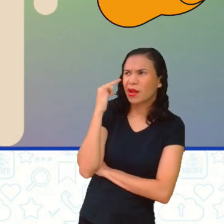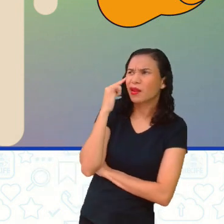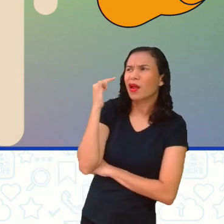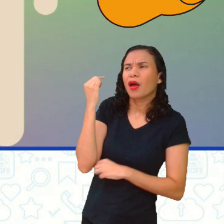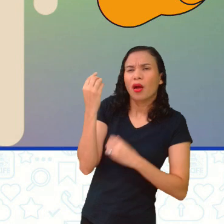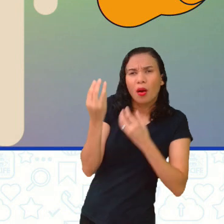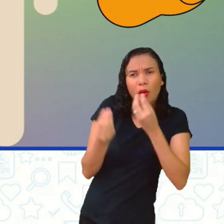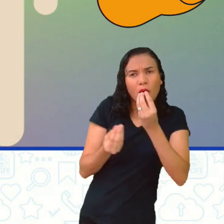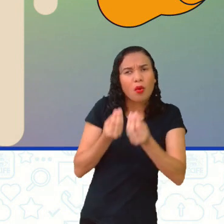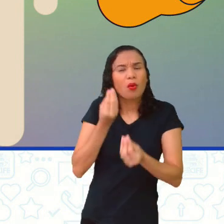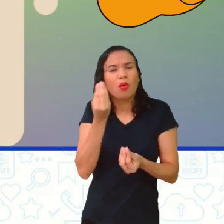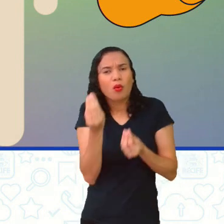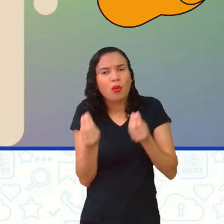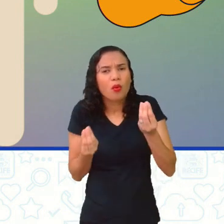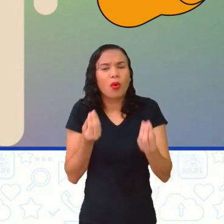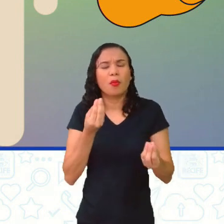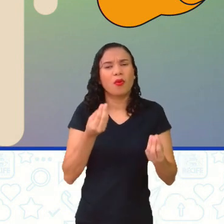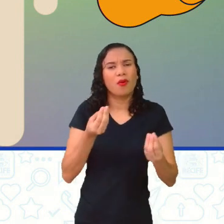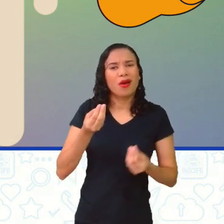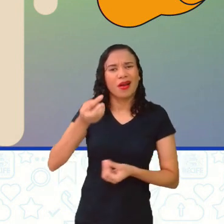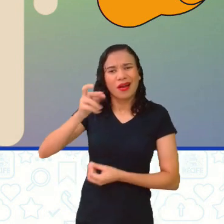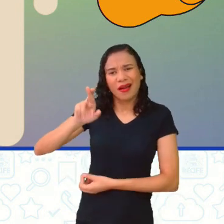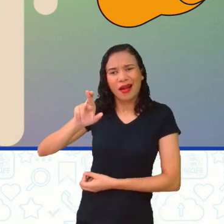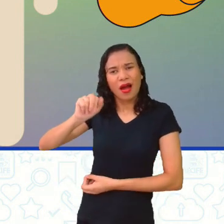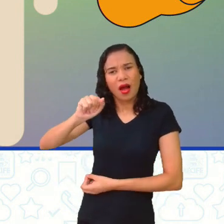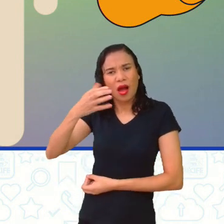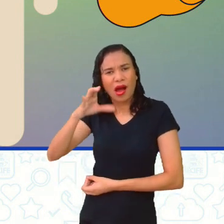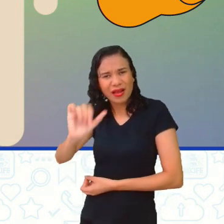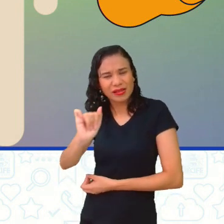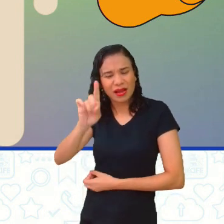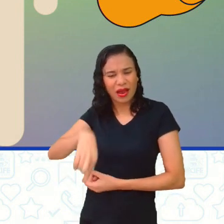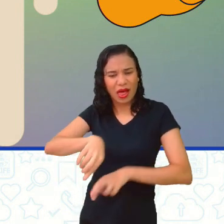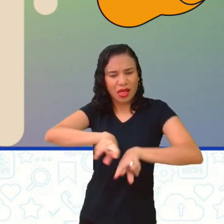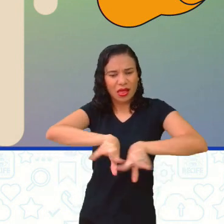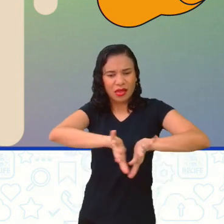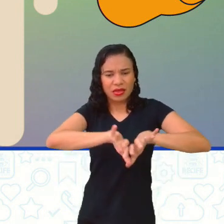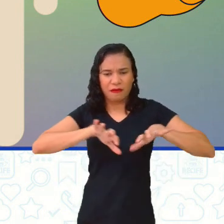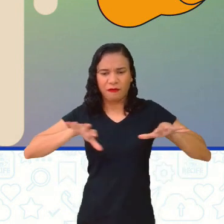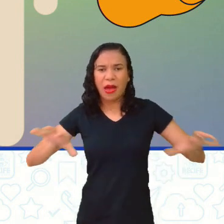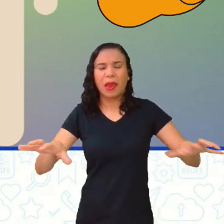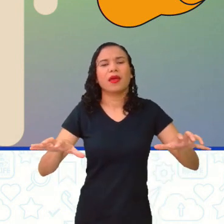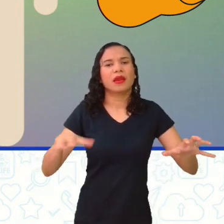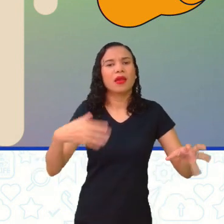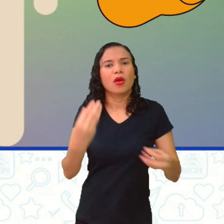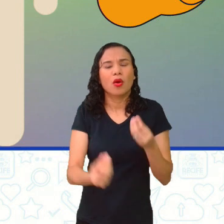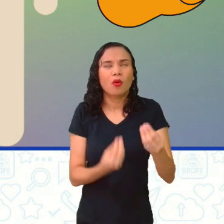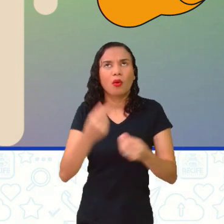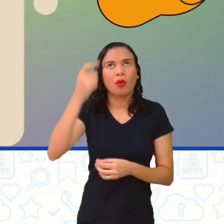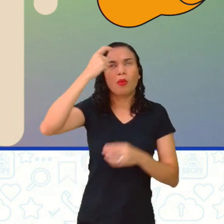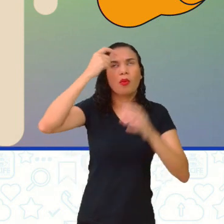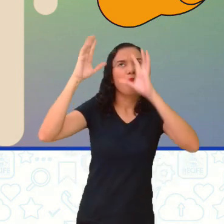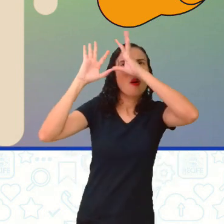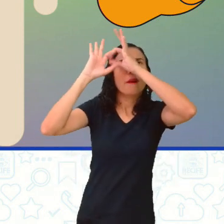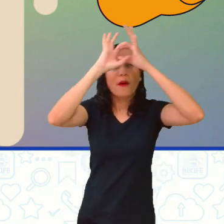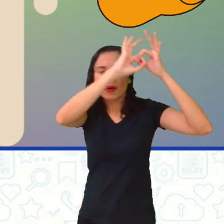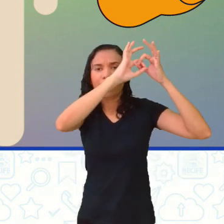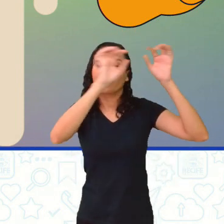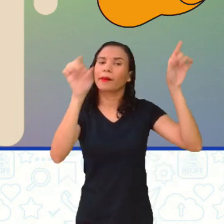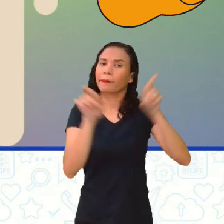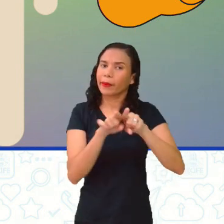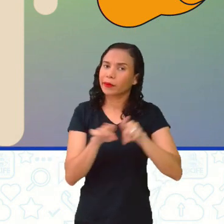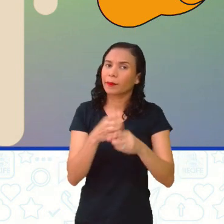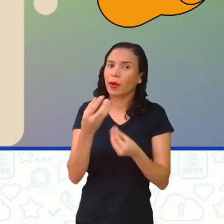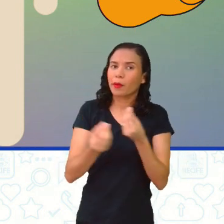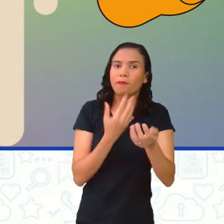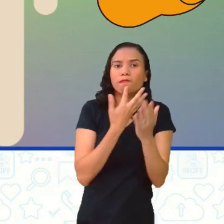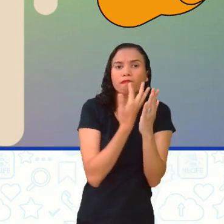questão aí, em relação à raça, tinha distinção, não só na questão cognitiva, mas até mesmo em relação